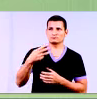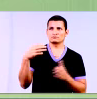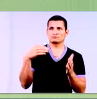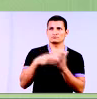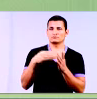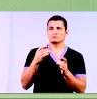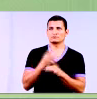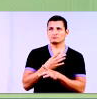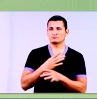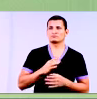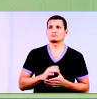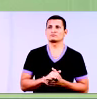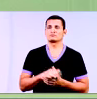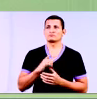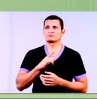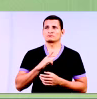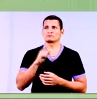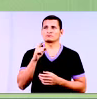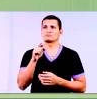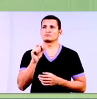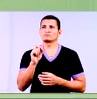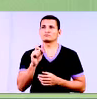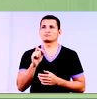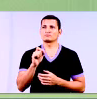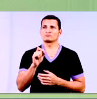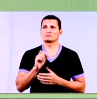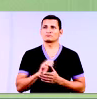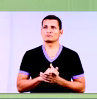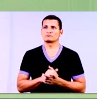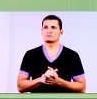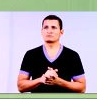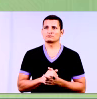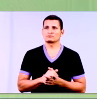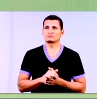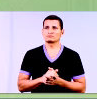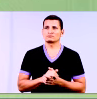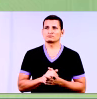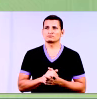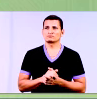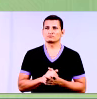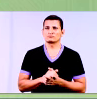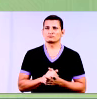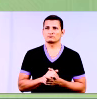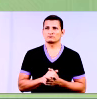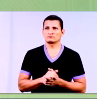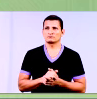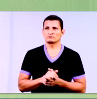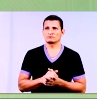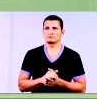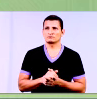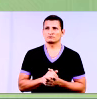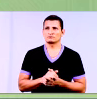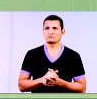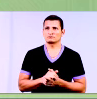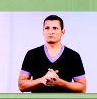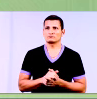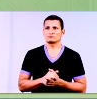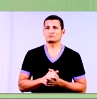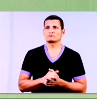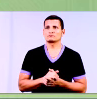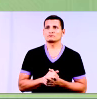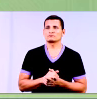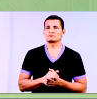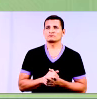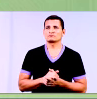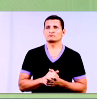acabar. Então o que eu tenho aqui? De novo, eu pego cada um desses dígitos do número que eu quero converter